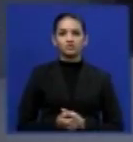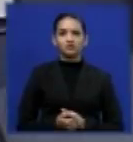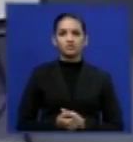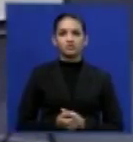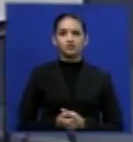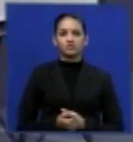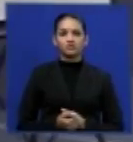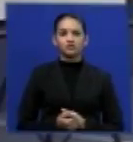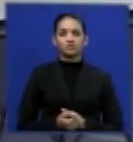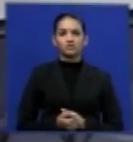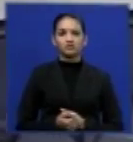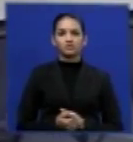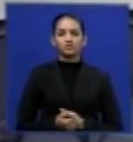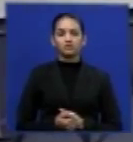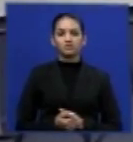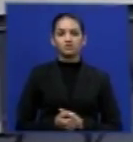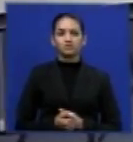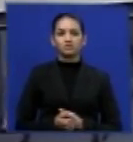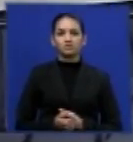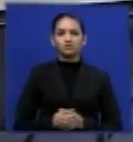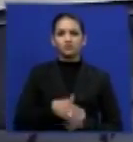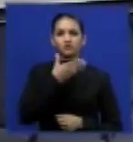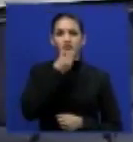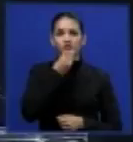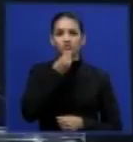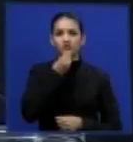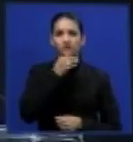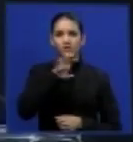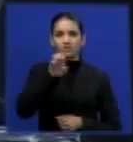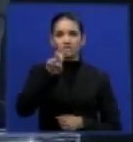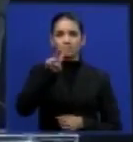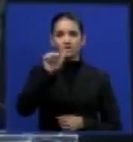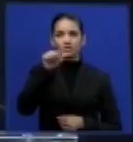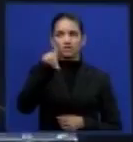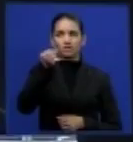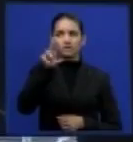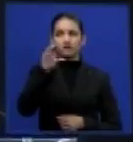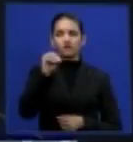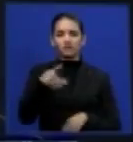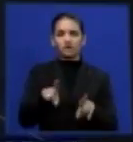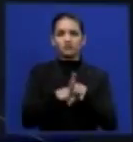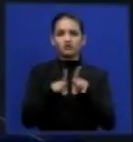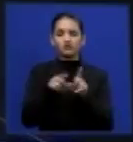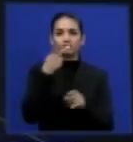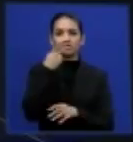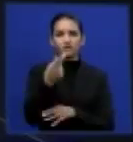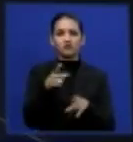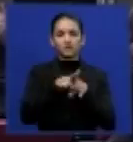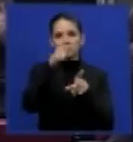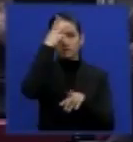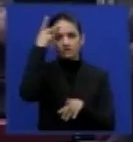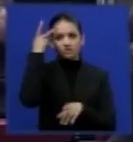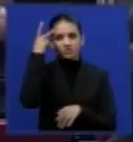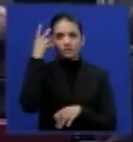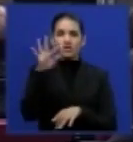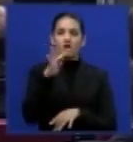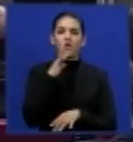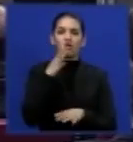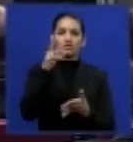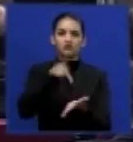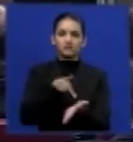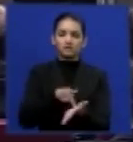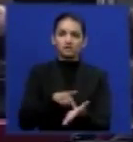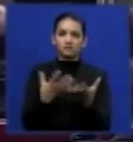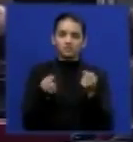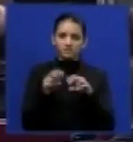Embaixador embor Evando sampai de Don falando é na condição de especialista vamos acompanhar ministra